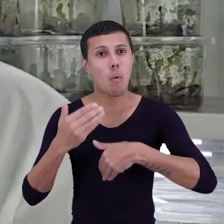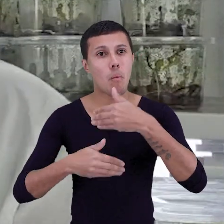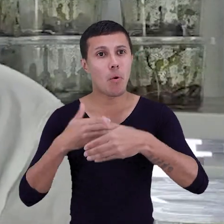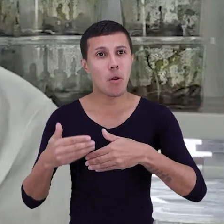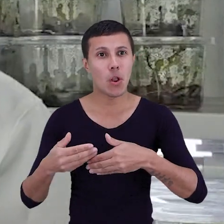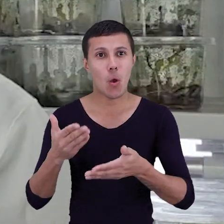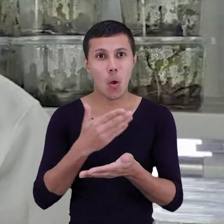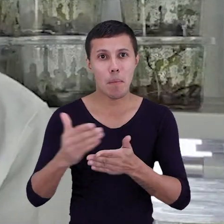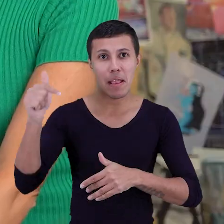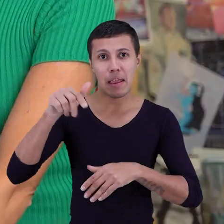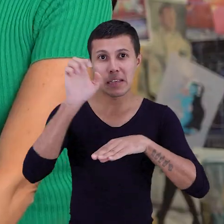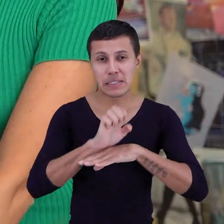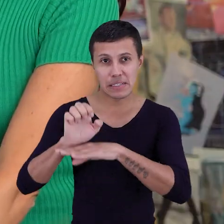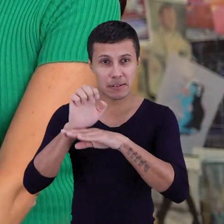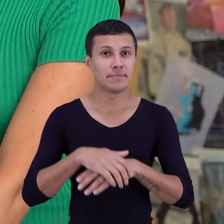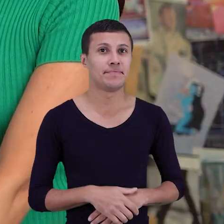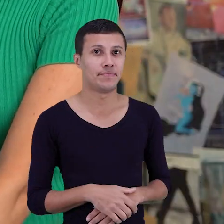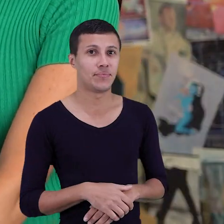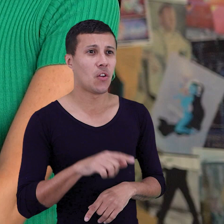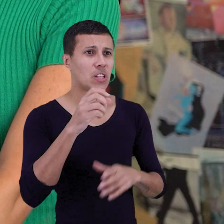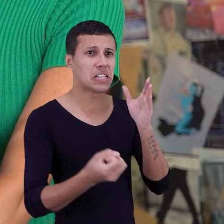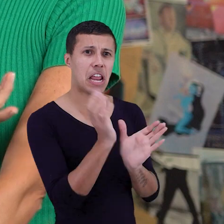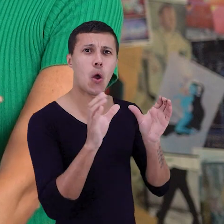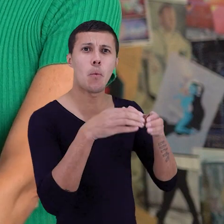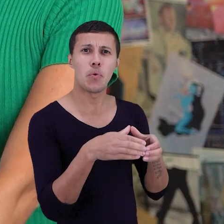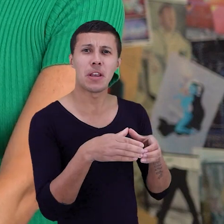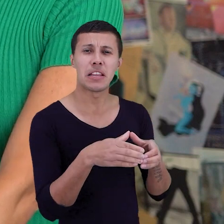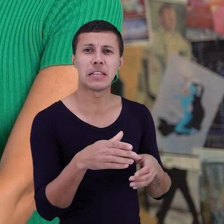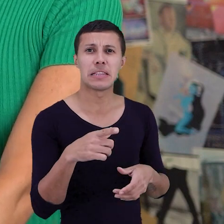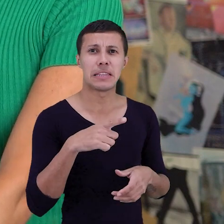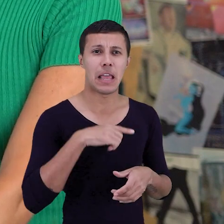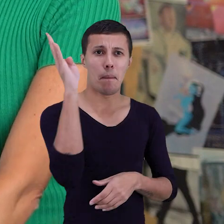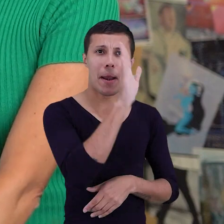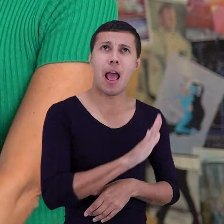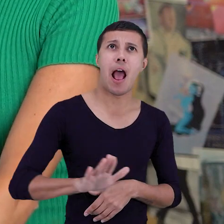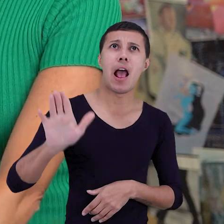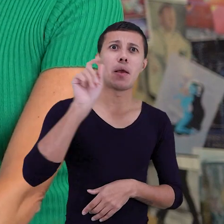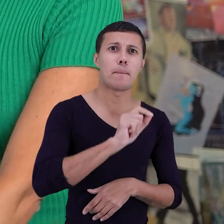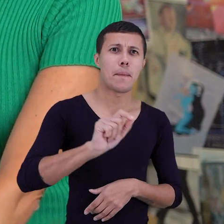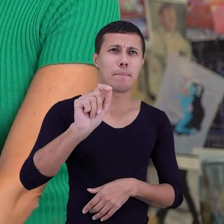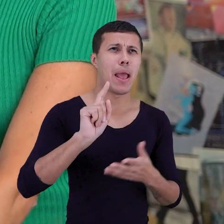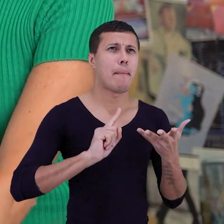de instalação no nosso estado. Vocês criaram uma comunidade aí? A gente tem pelo Brasil espalhado